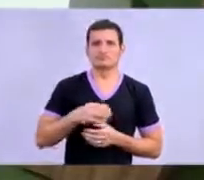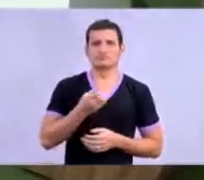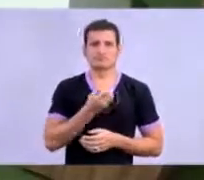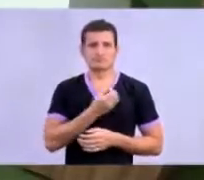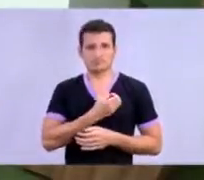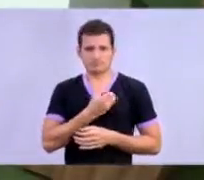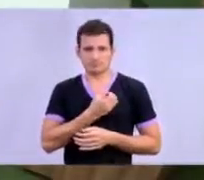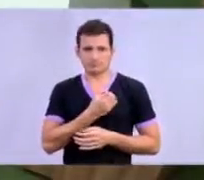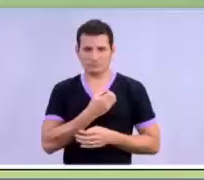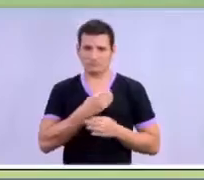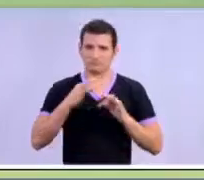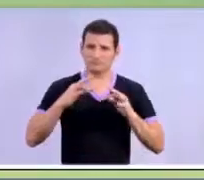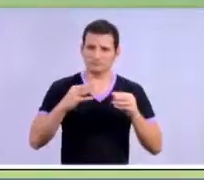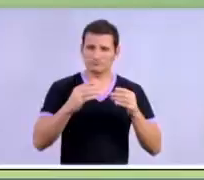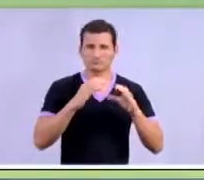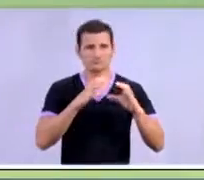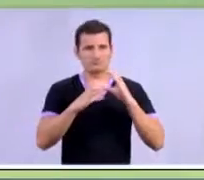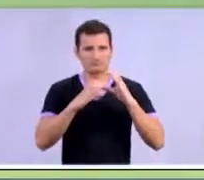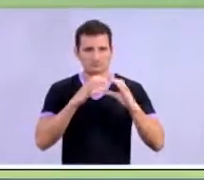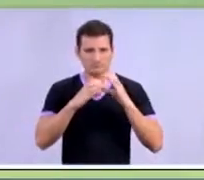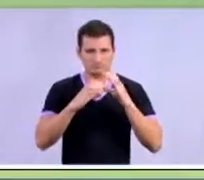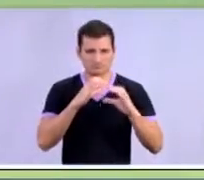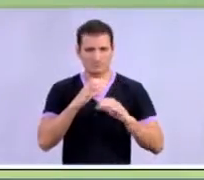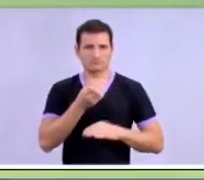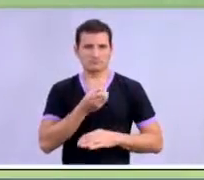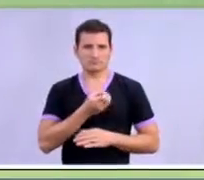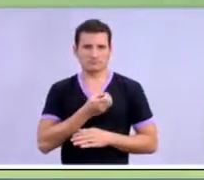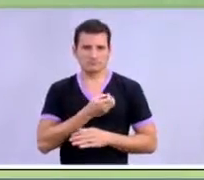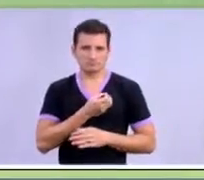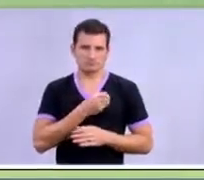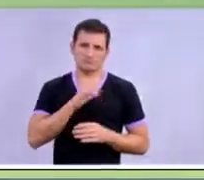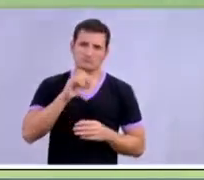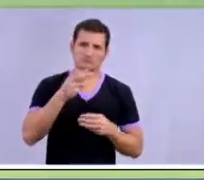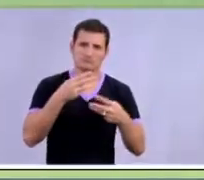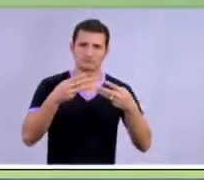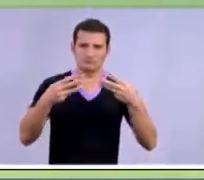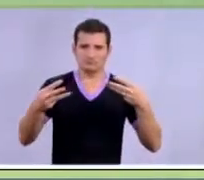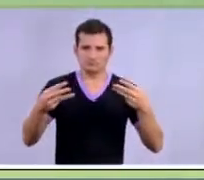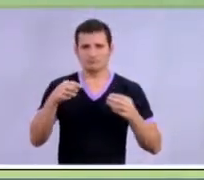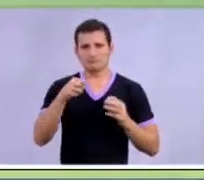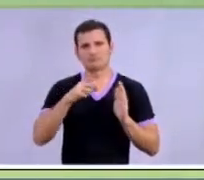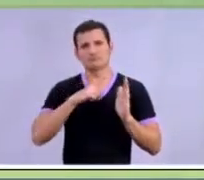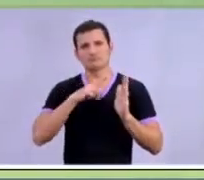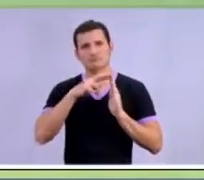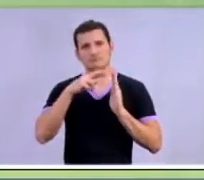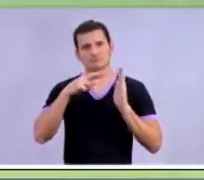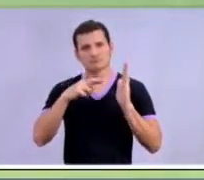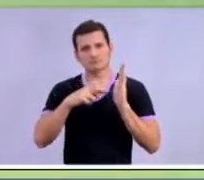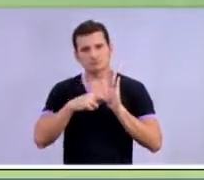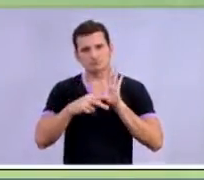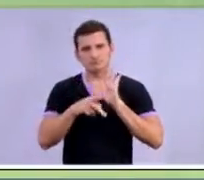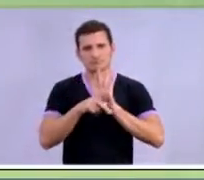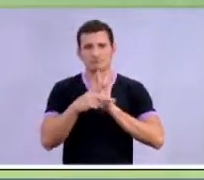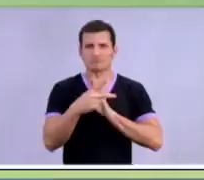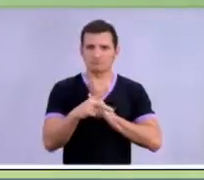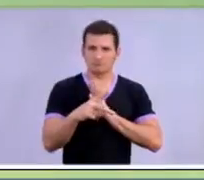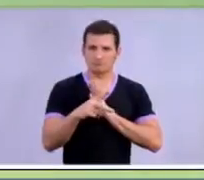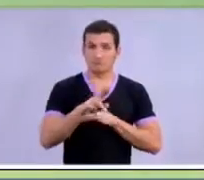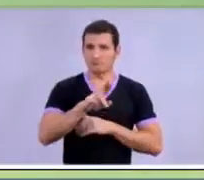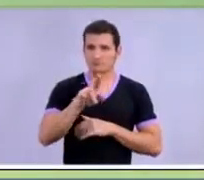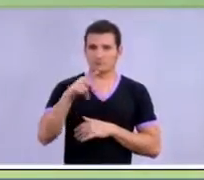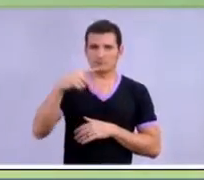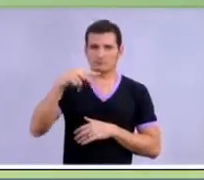né, toda comunicação face a face ou por uma rede é regida por regras pré-determinadas chamadas de